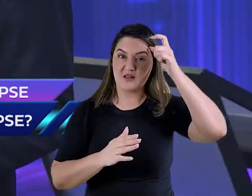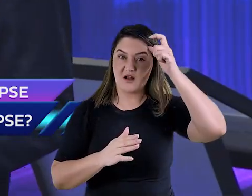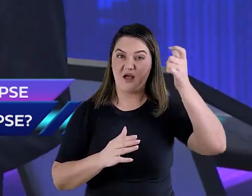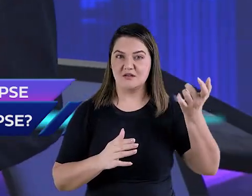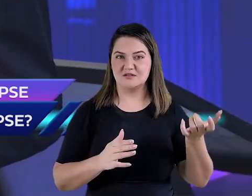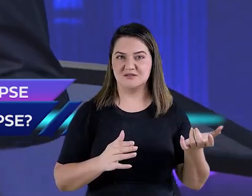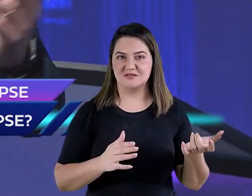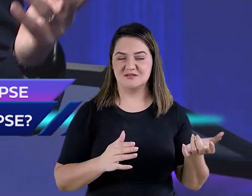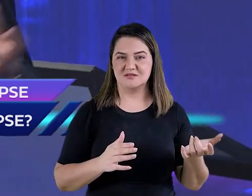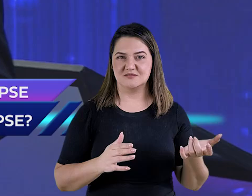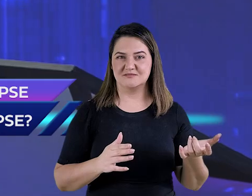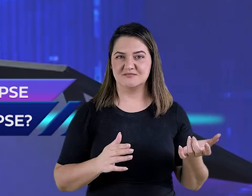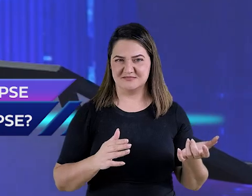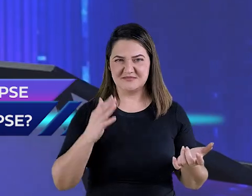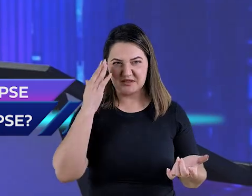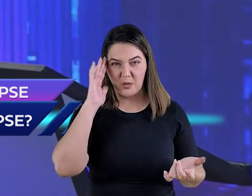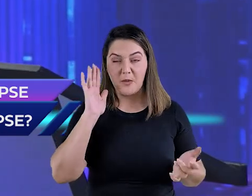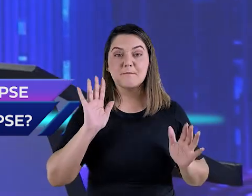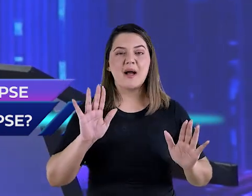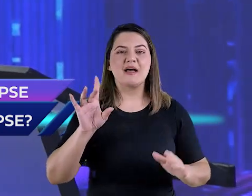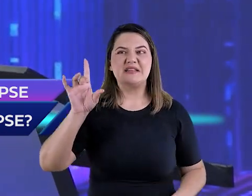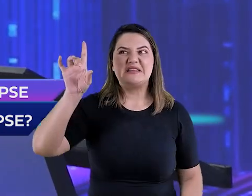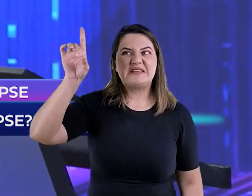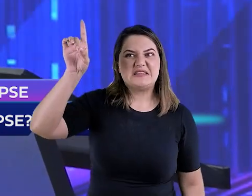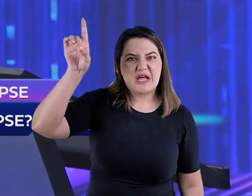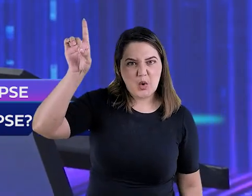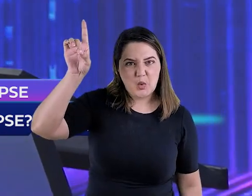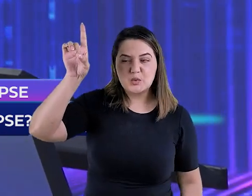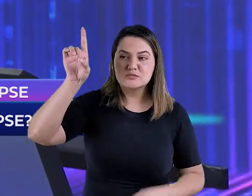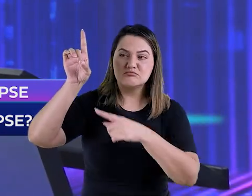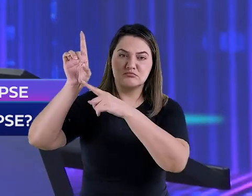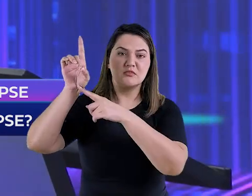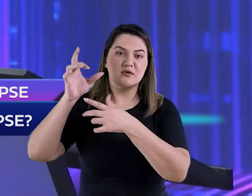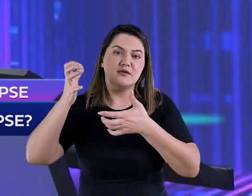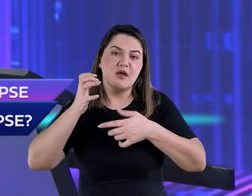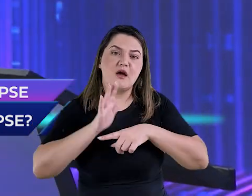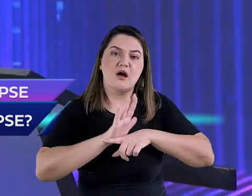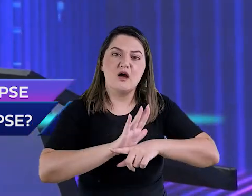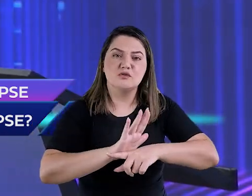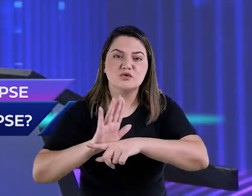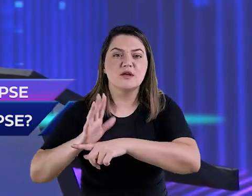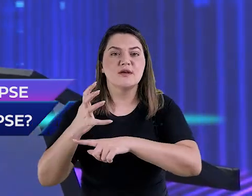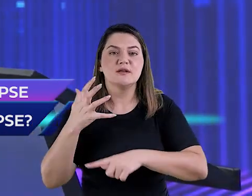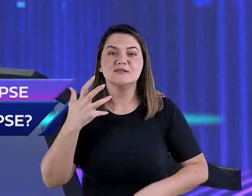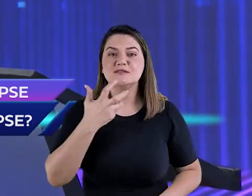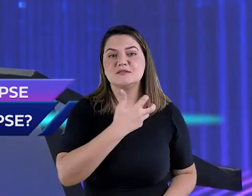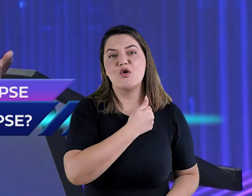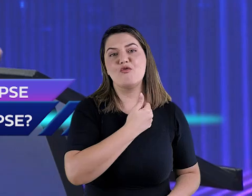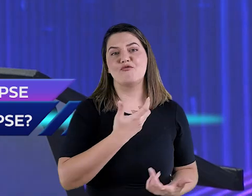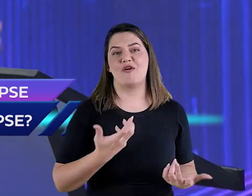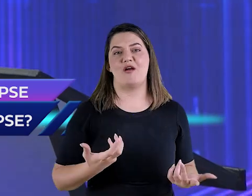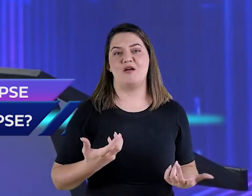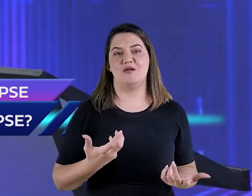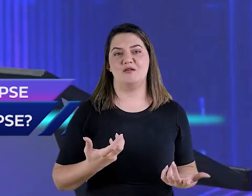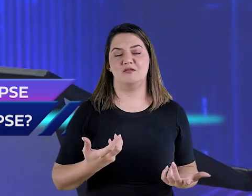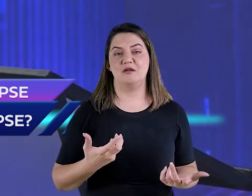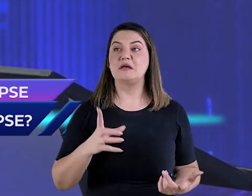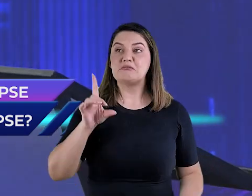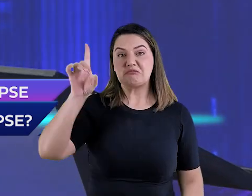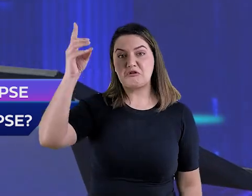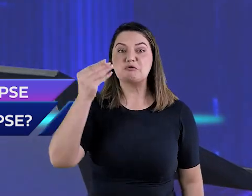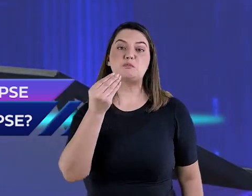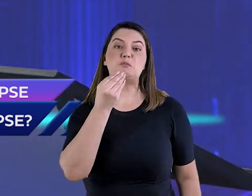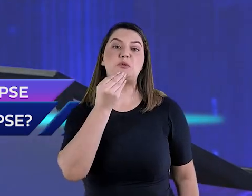Deus não é obrigado a salvar a humanidade por causa das escolhas erradas que fizemos. Mas o que nós encontramos na